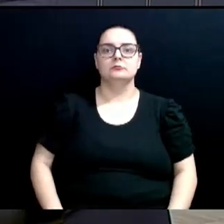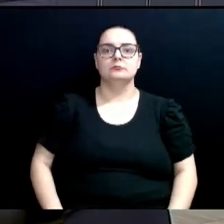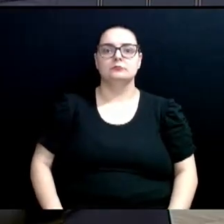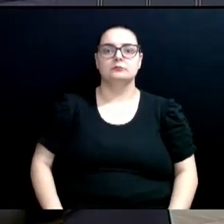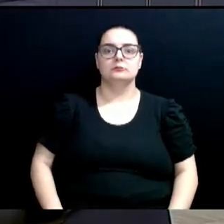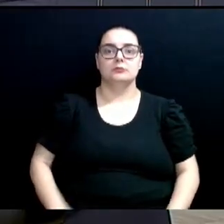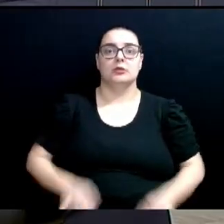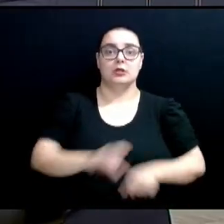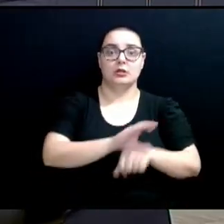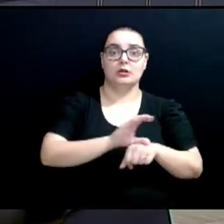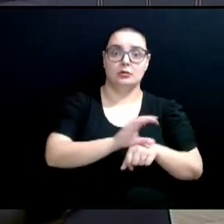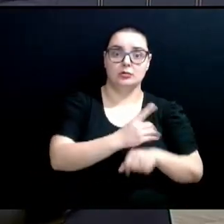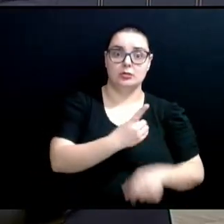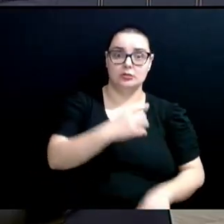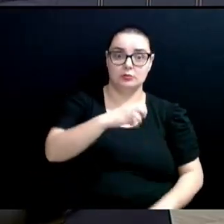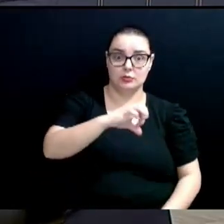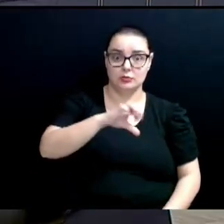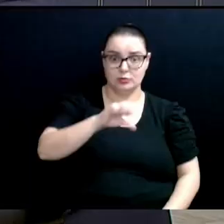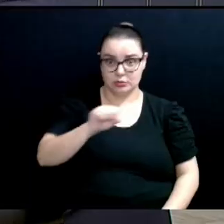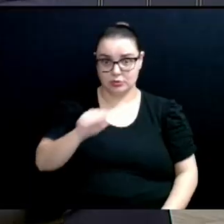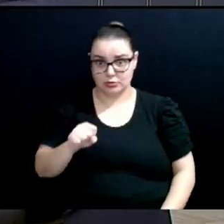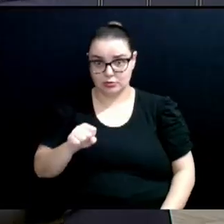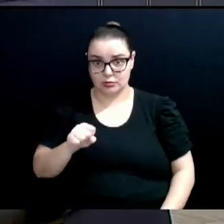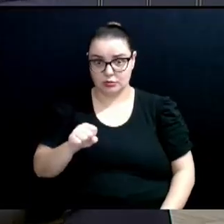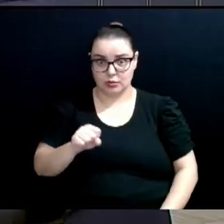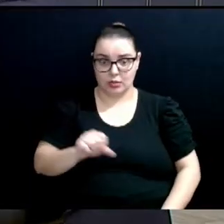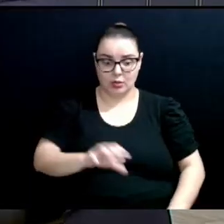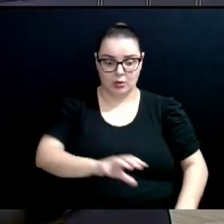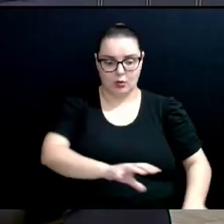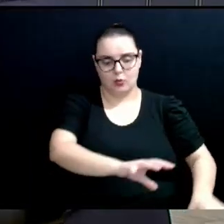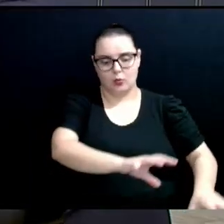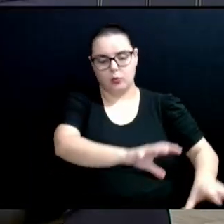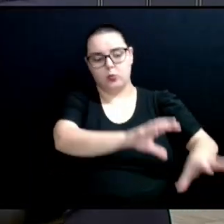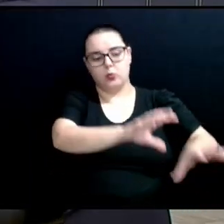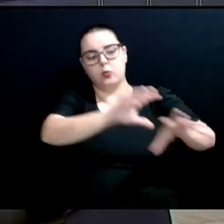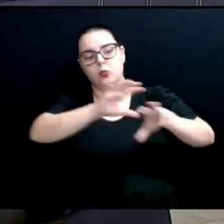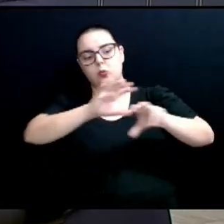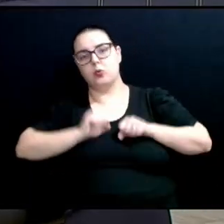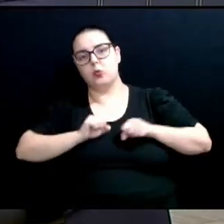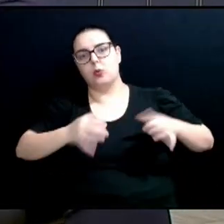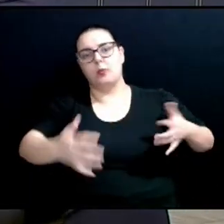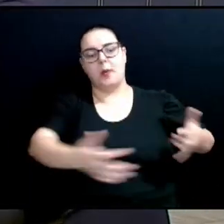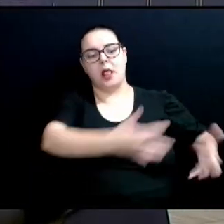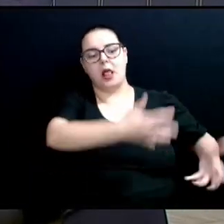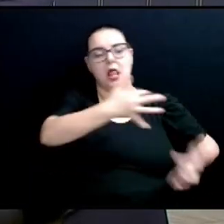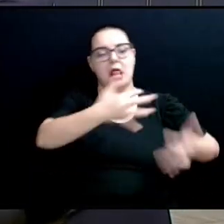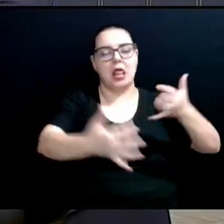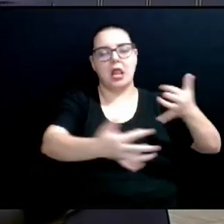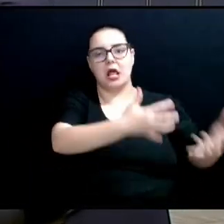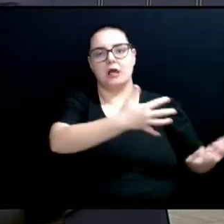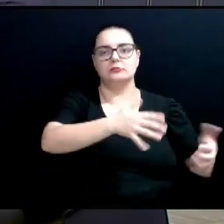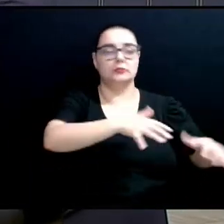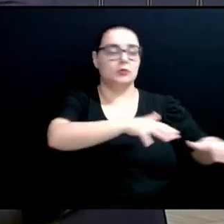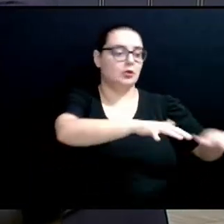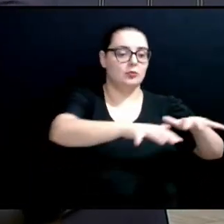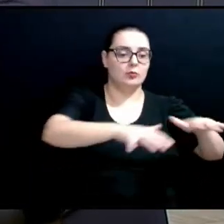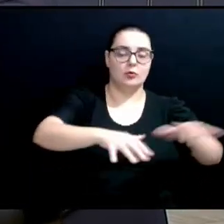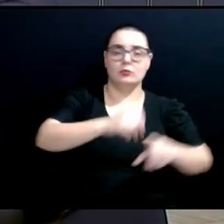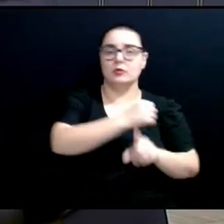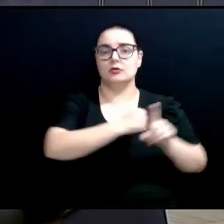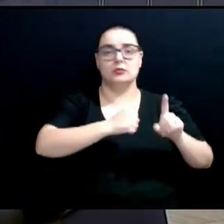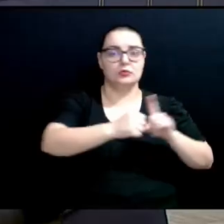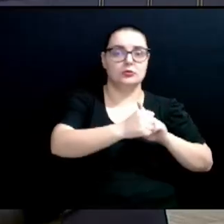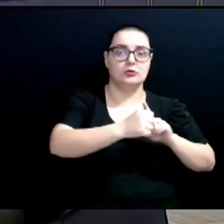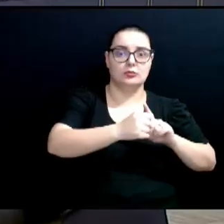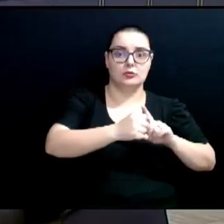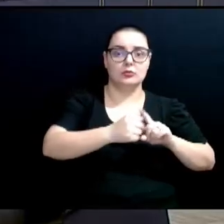88, ela absorve toda essa efervescência que articulou movimentos sociais, instituições como